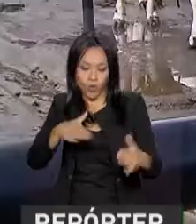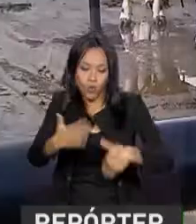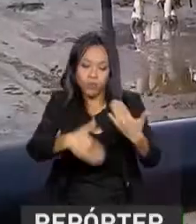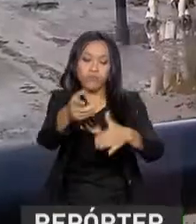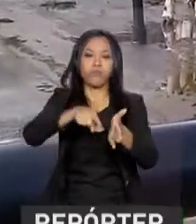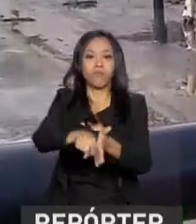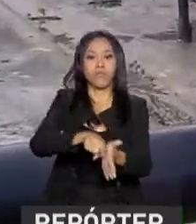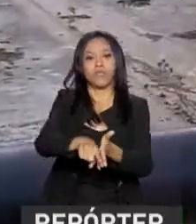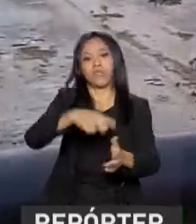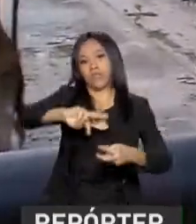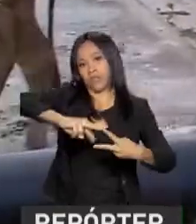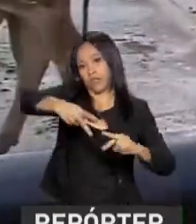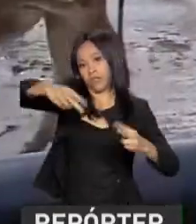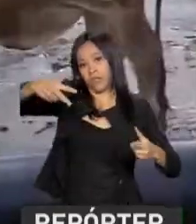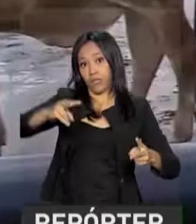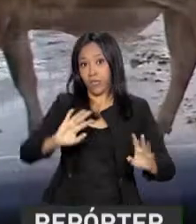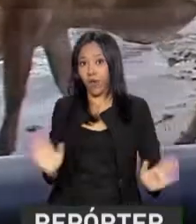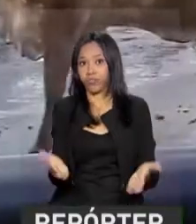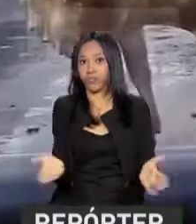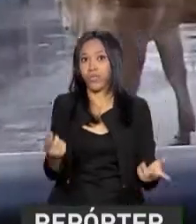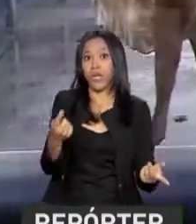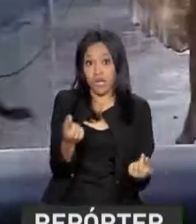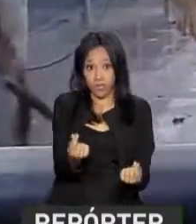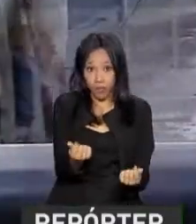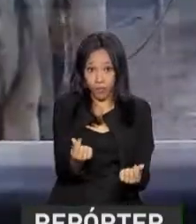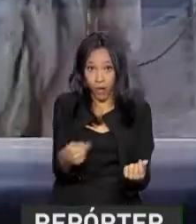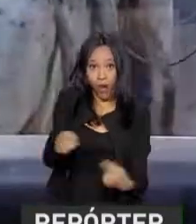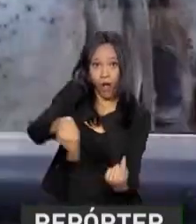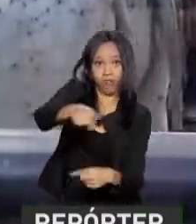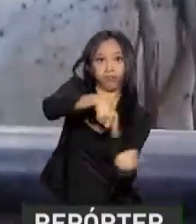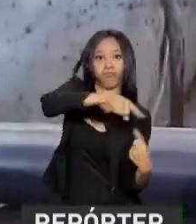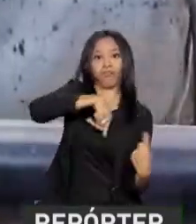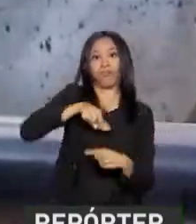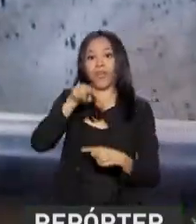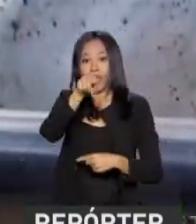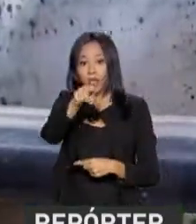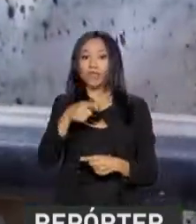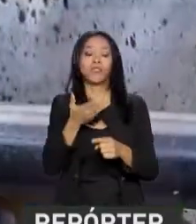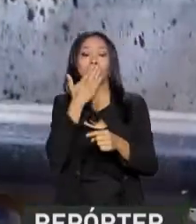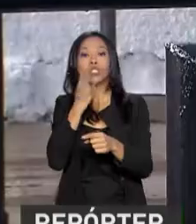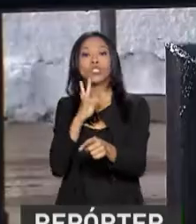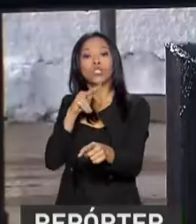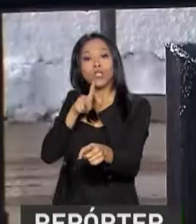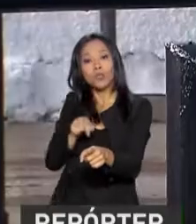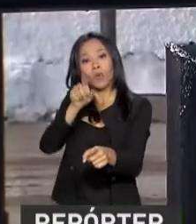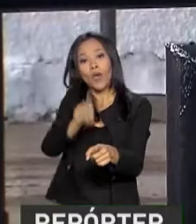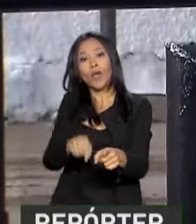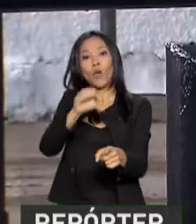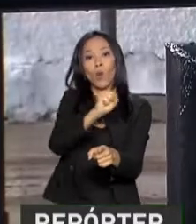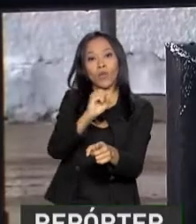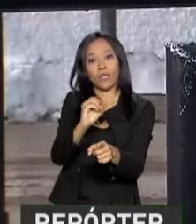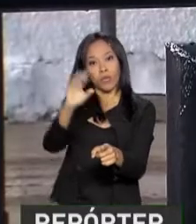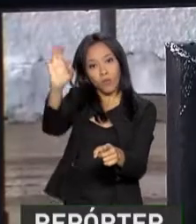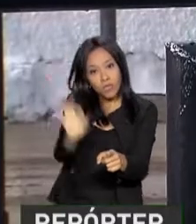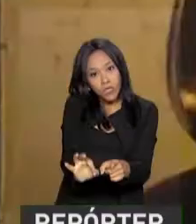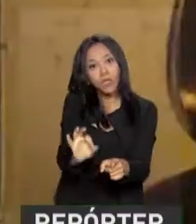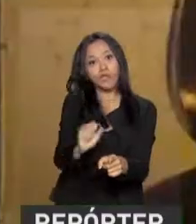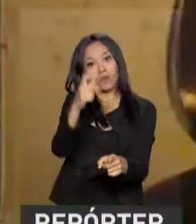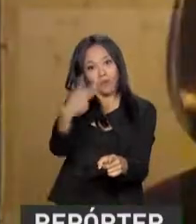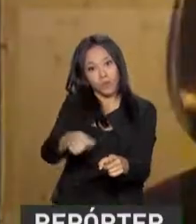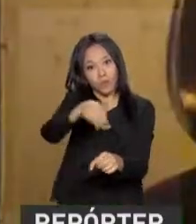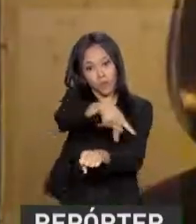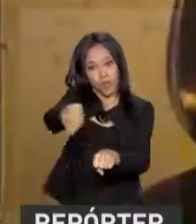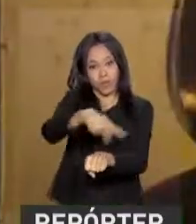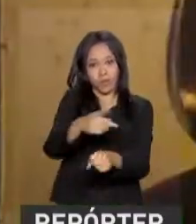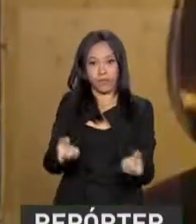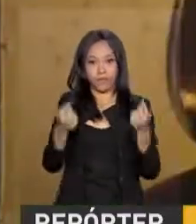que movimenta a economia hoje esse tipo de bovino representa 80% do rebanho total do país essa